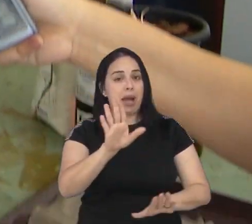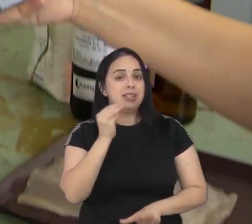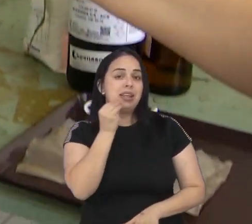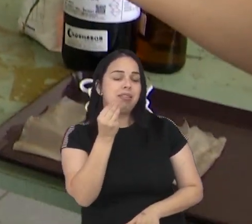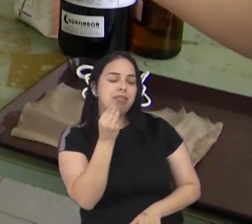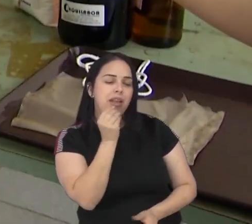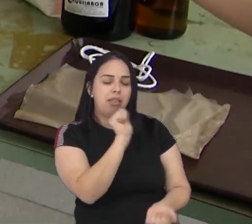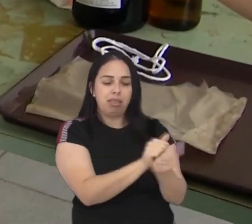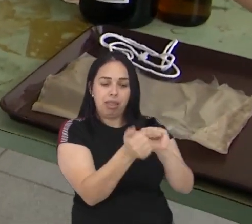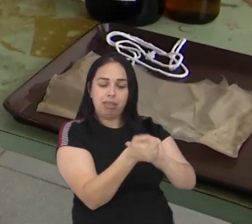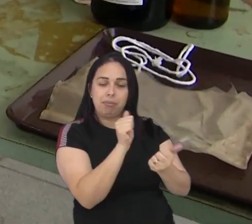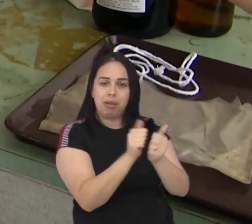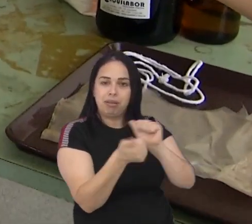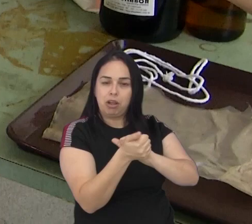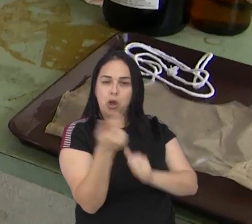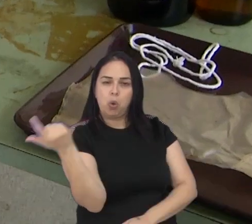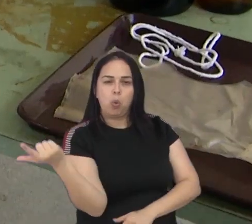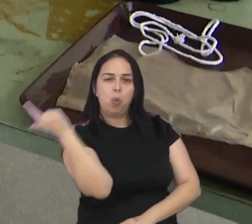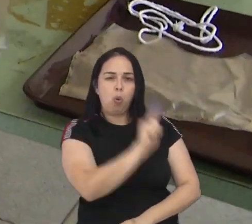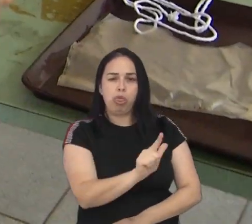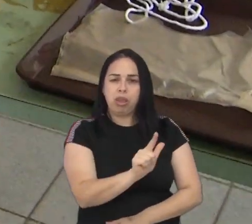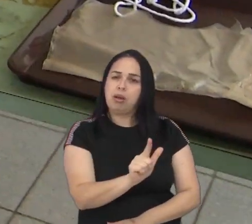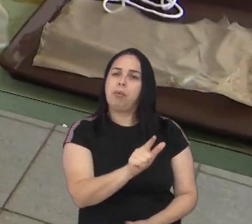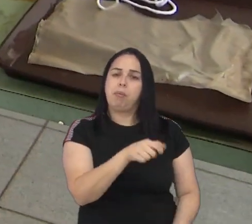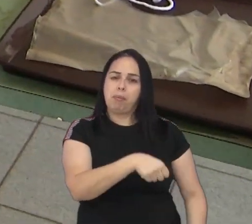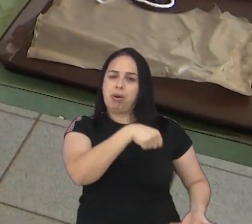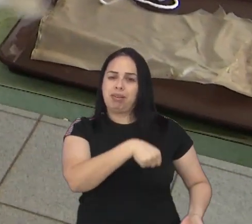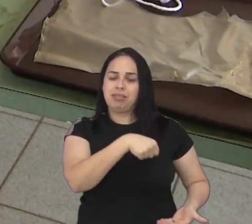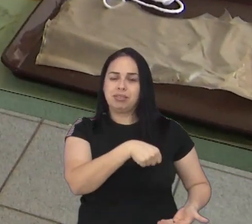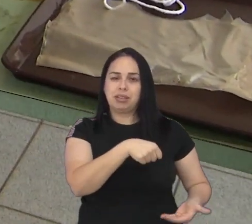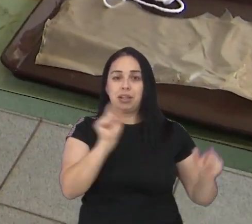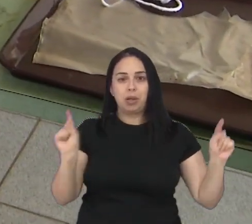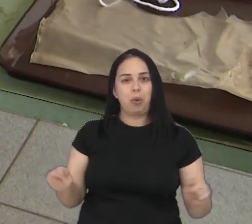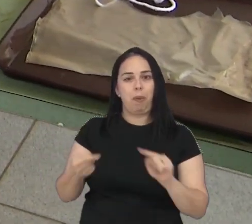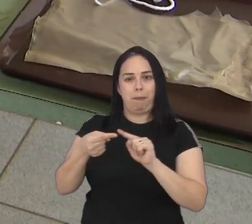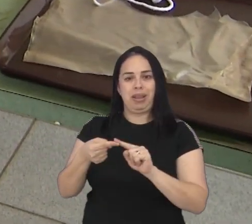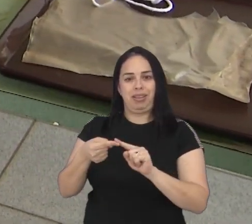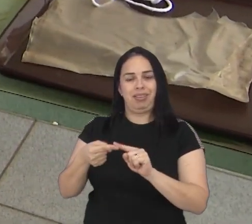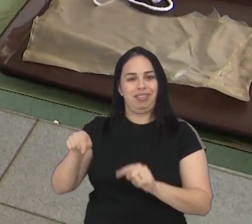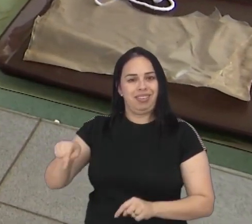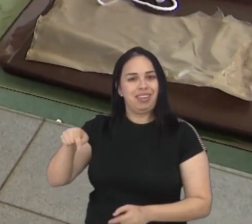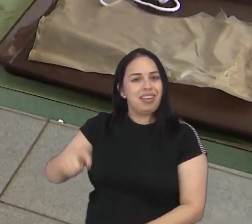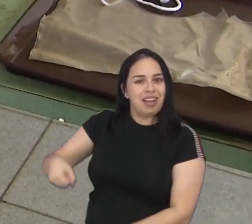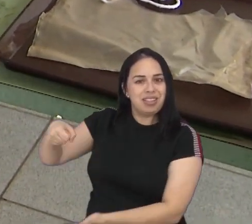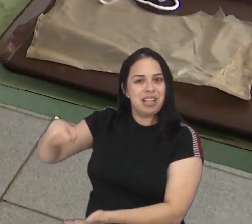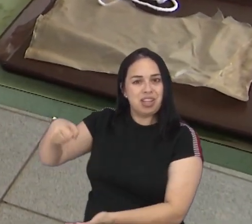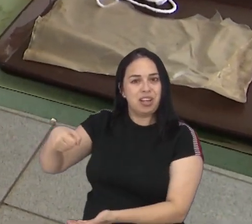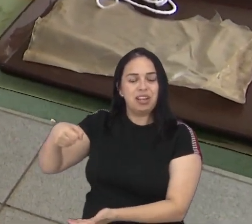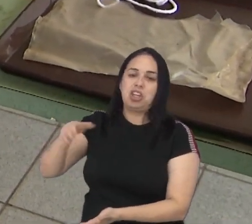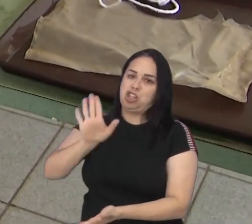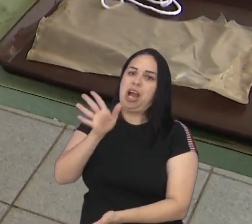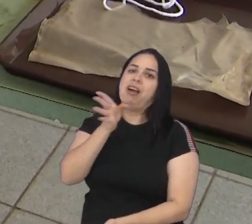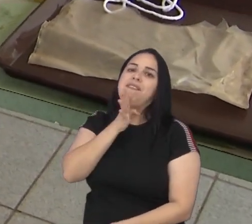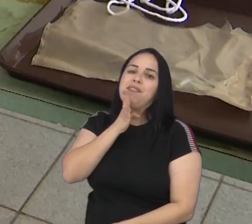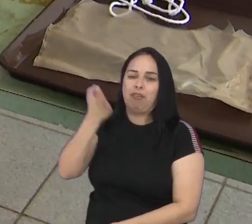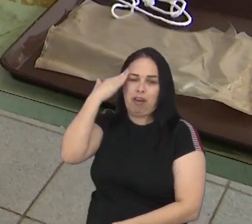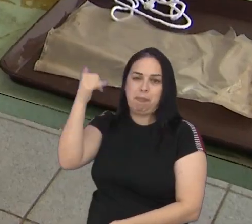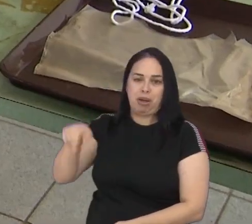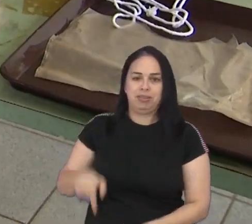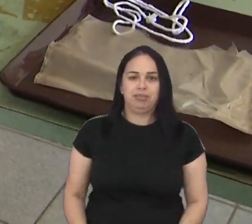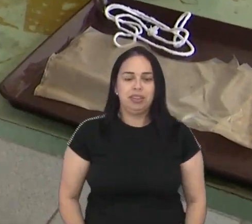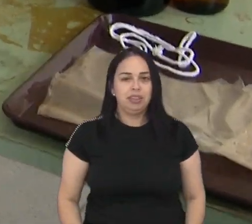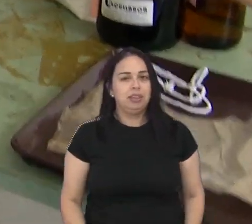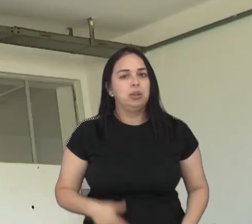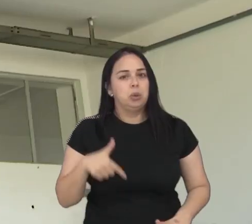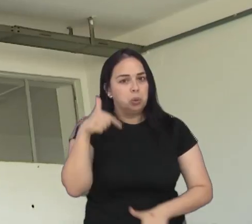Depois de alguns testes, melhorando as versões deles, a gente chegou num produto que, de fato, ele se assemelha muito à maleabilidade de uma sacola, como a gente conhece aí